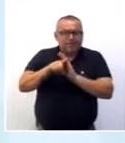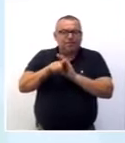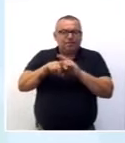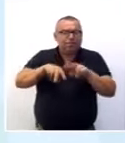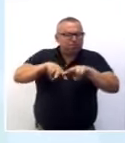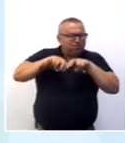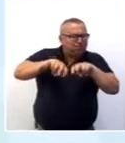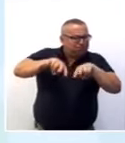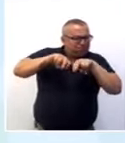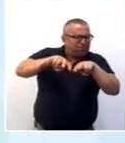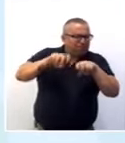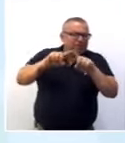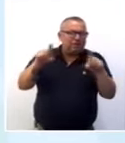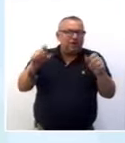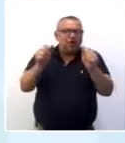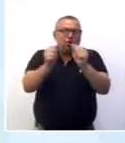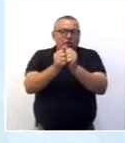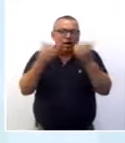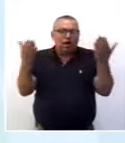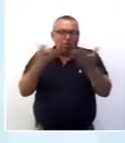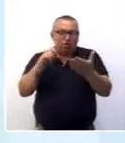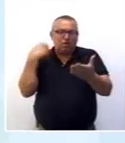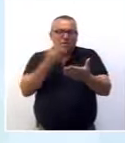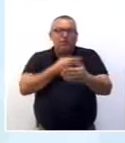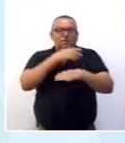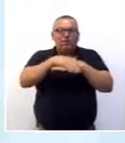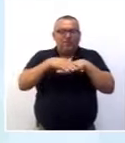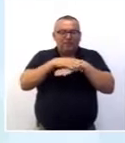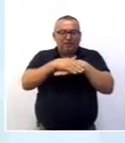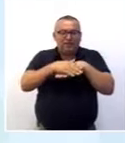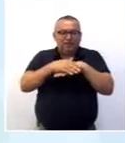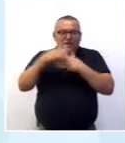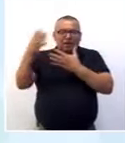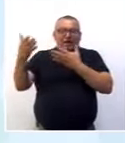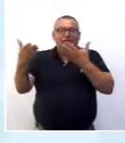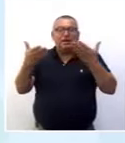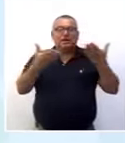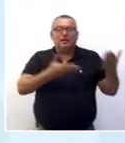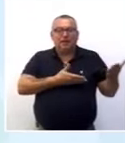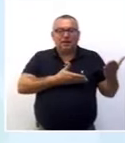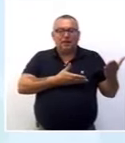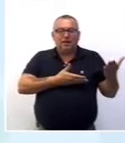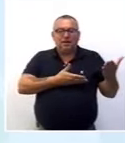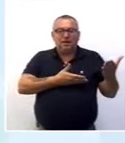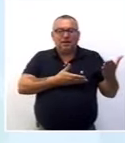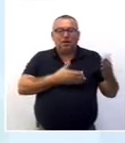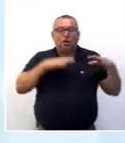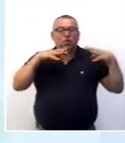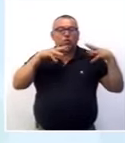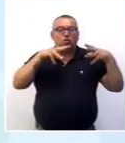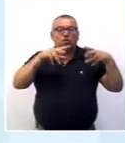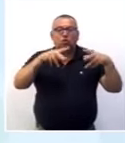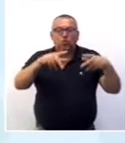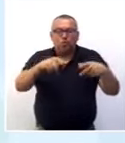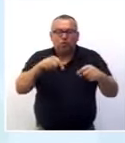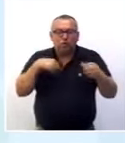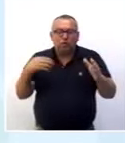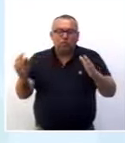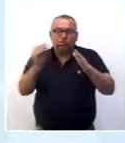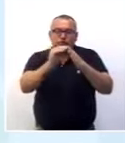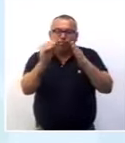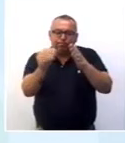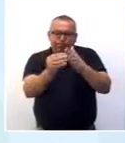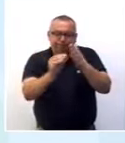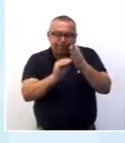juntar com aquilo que nós estamos conversando nesse primeiro momento e trazer para a cena tudo aquilo que compõe esse